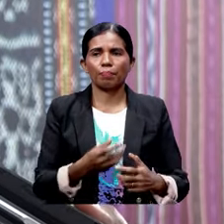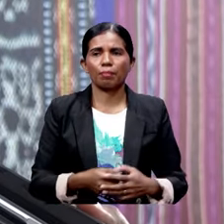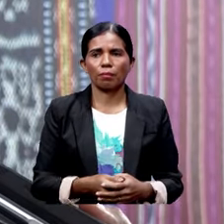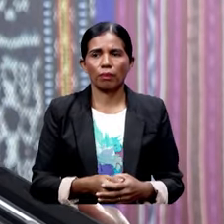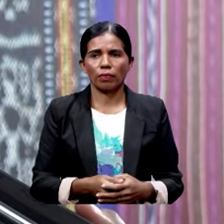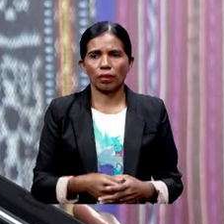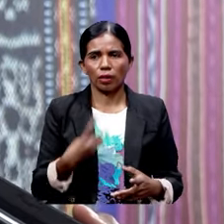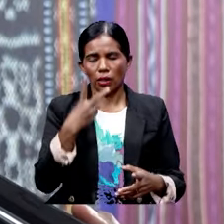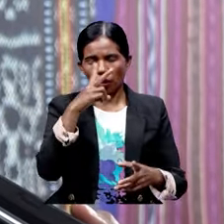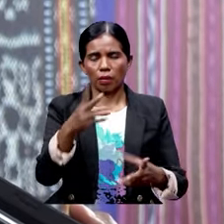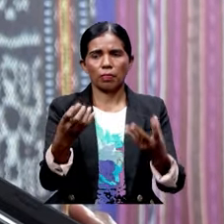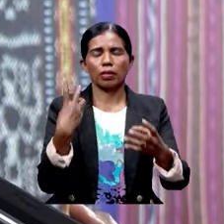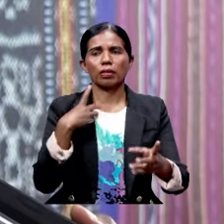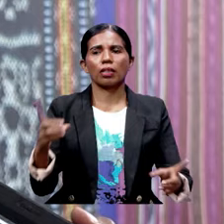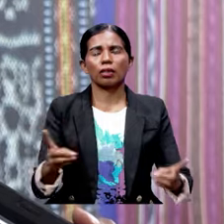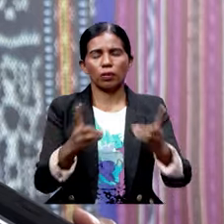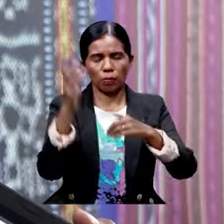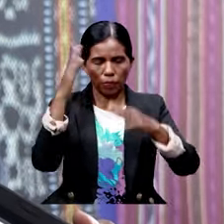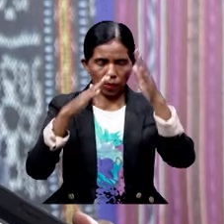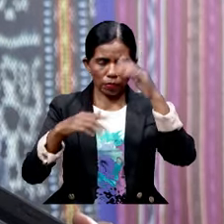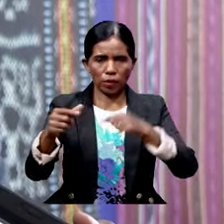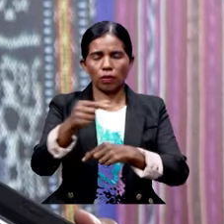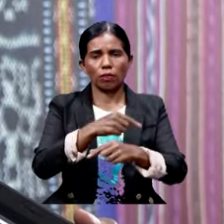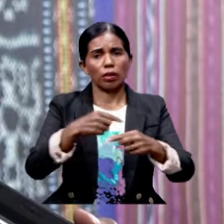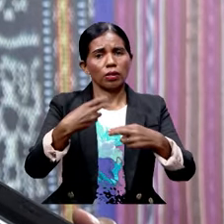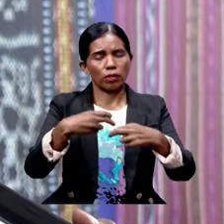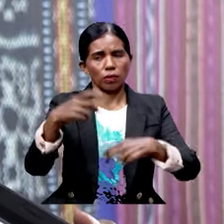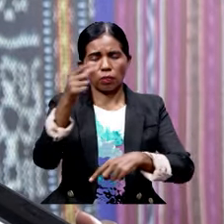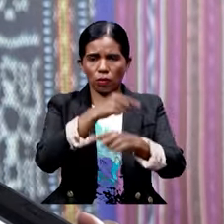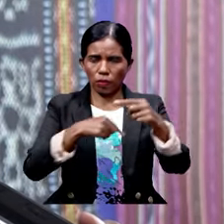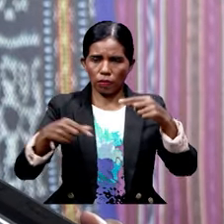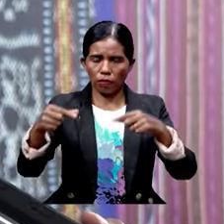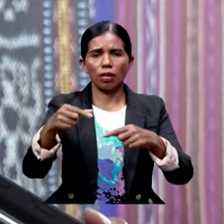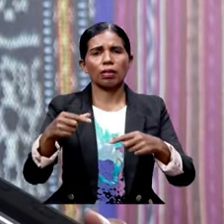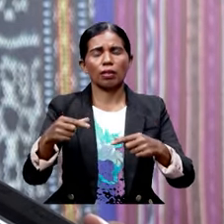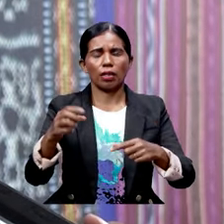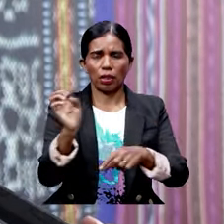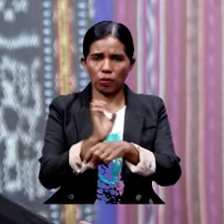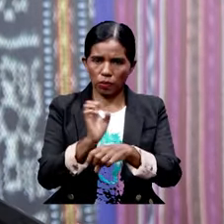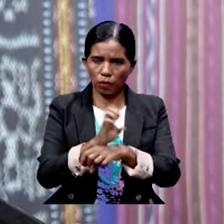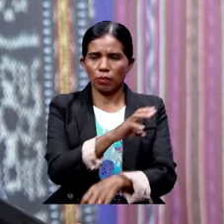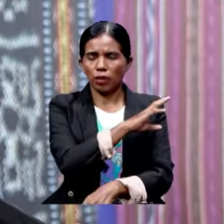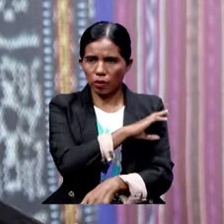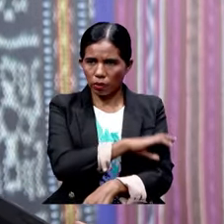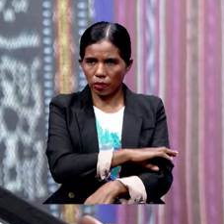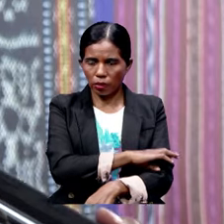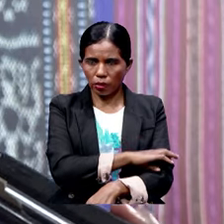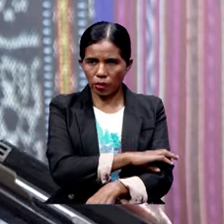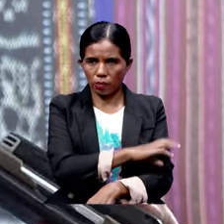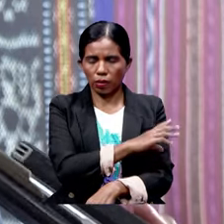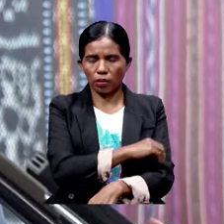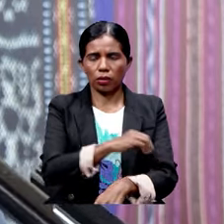Assuntos para que temos, então, sobre o problema global, desafios globais, em termos econômicos, segurança,